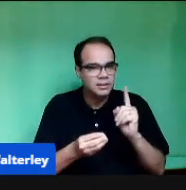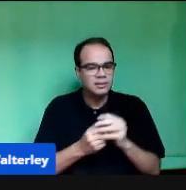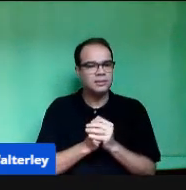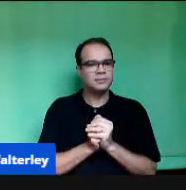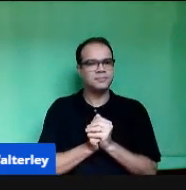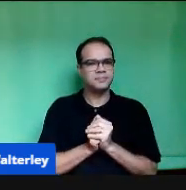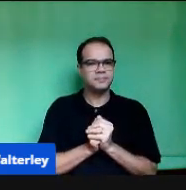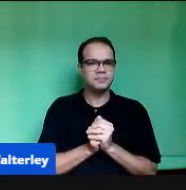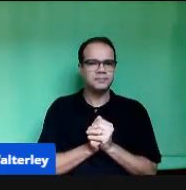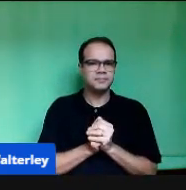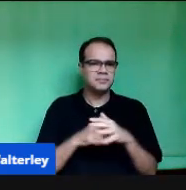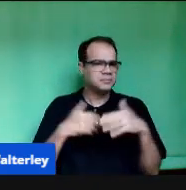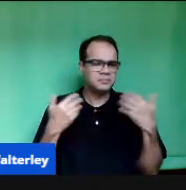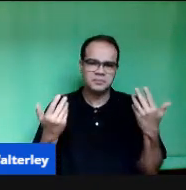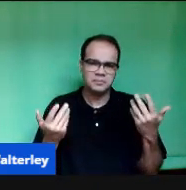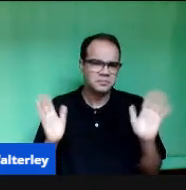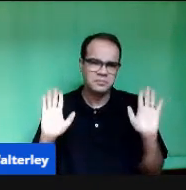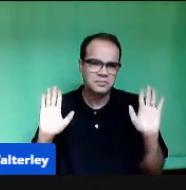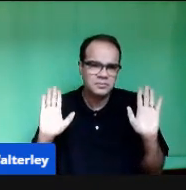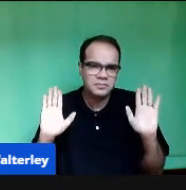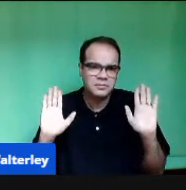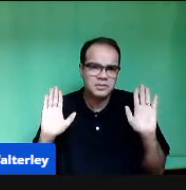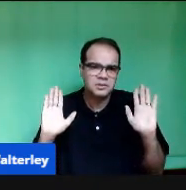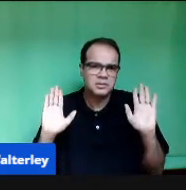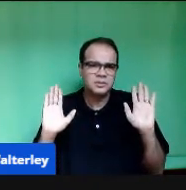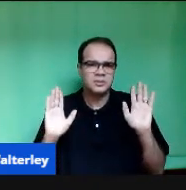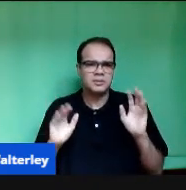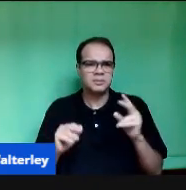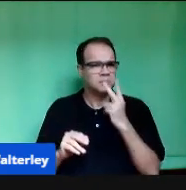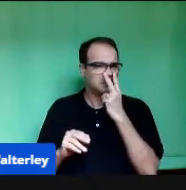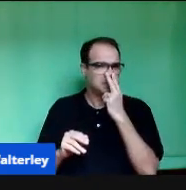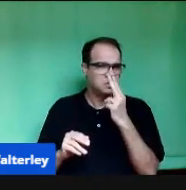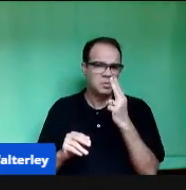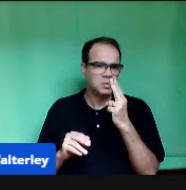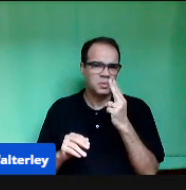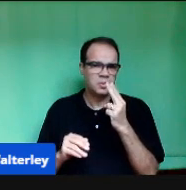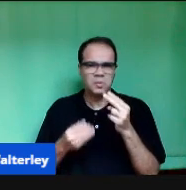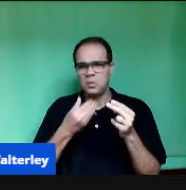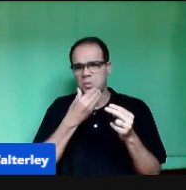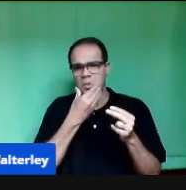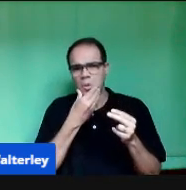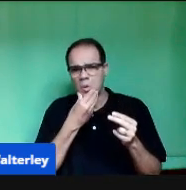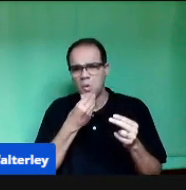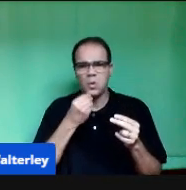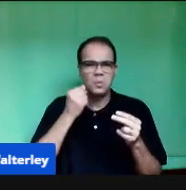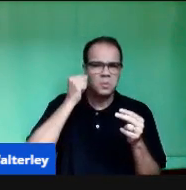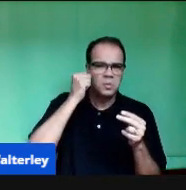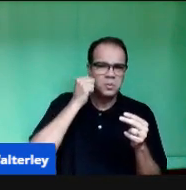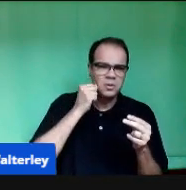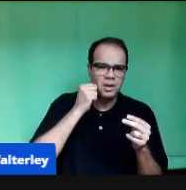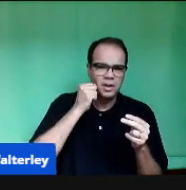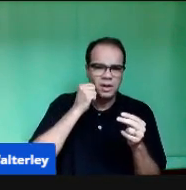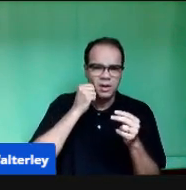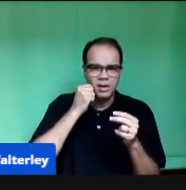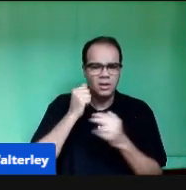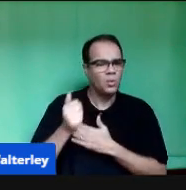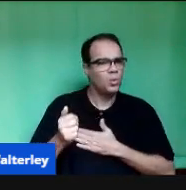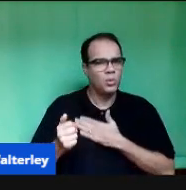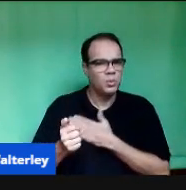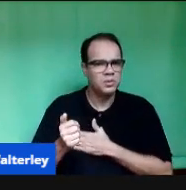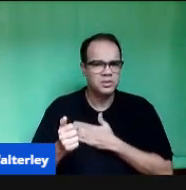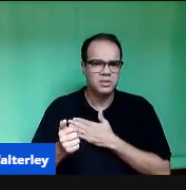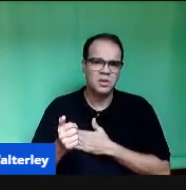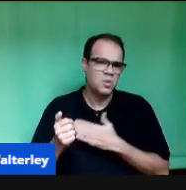pessoas LGBTs ou heterossexuais, é a forma que a gente vai demonstrar ou vivenciar a